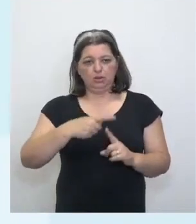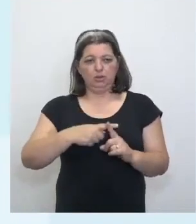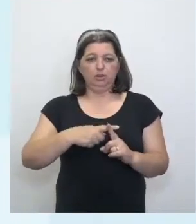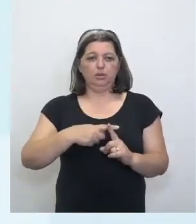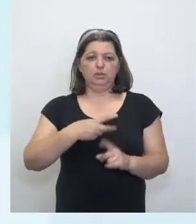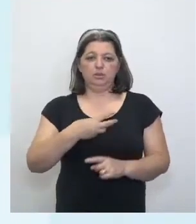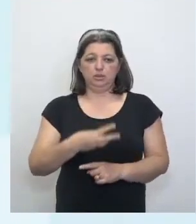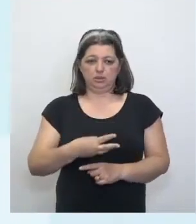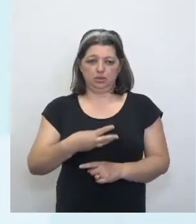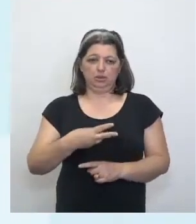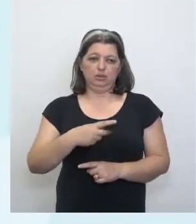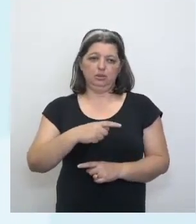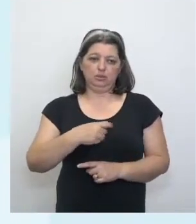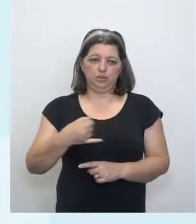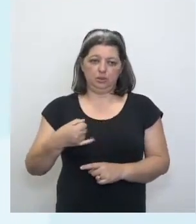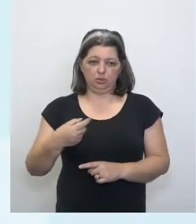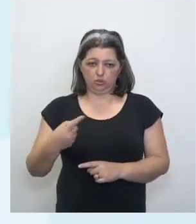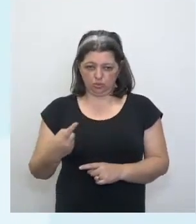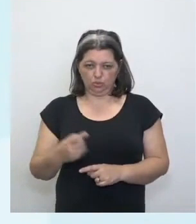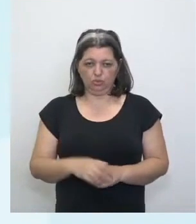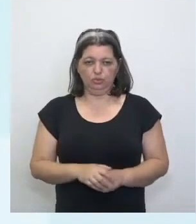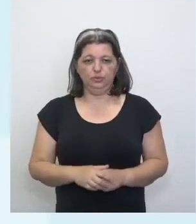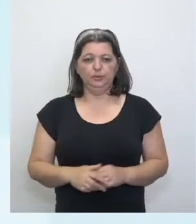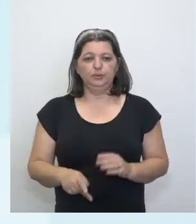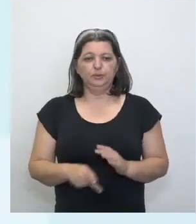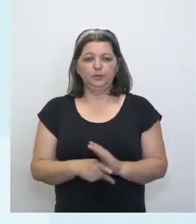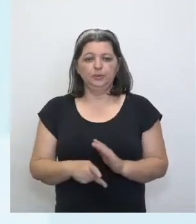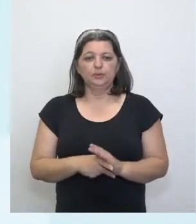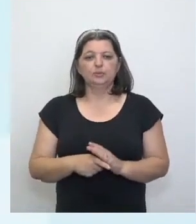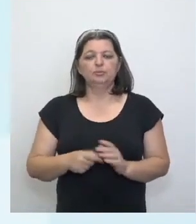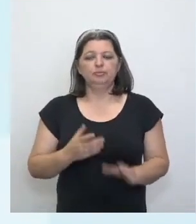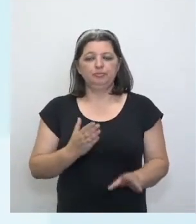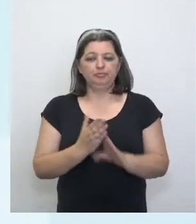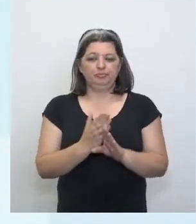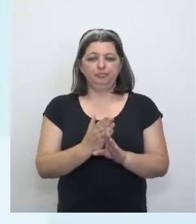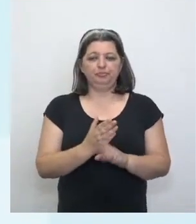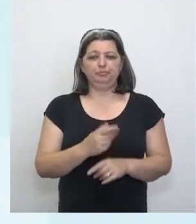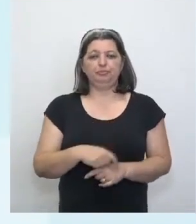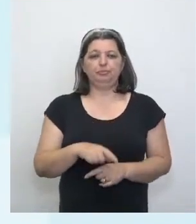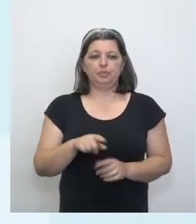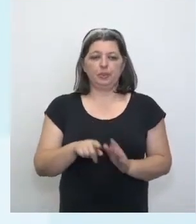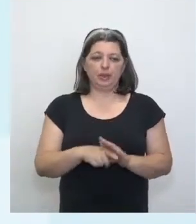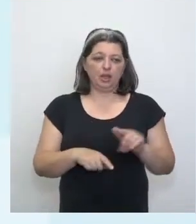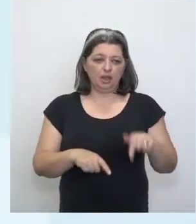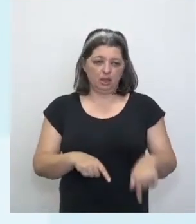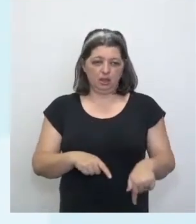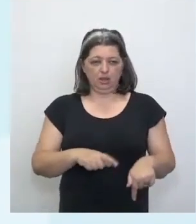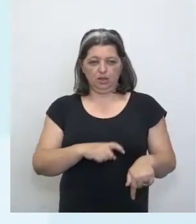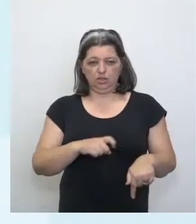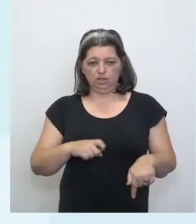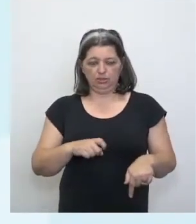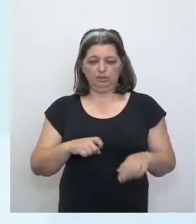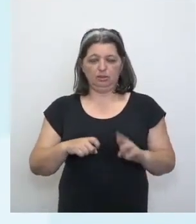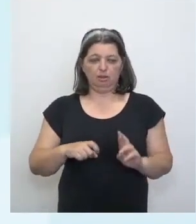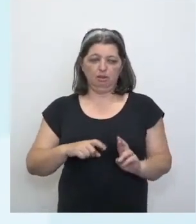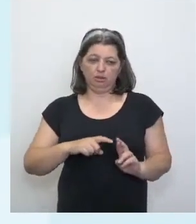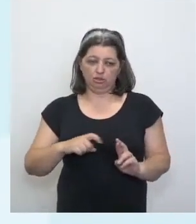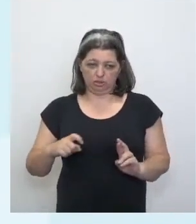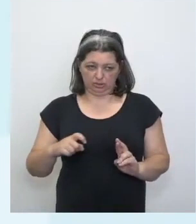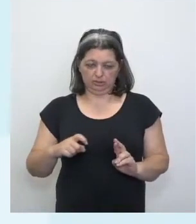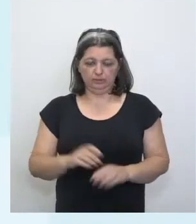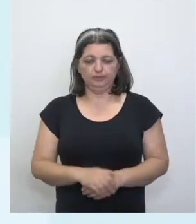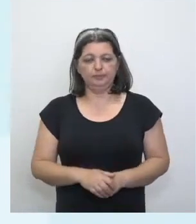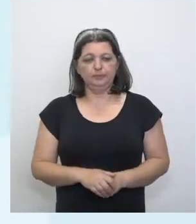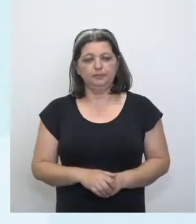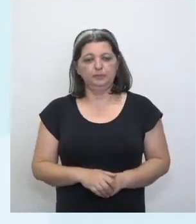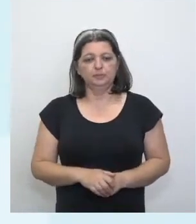binômio d de x, x menos 3, e encontre os valores de q de x e r de x, ou seja, do coeficiente e do